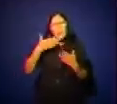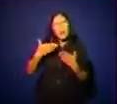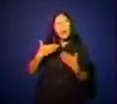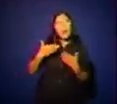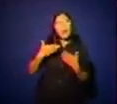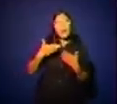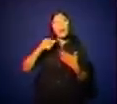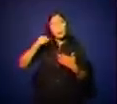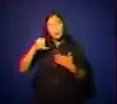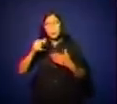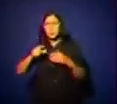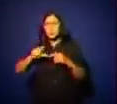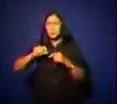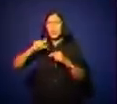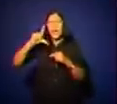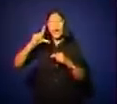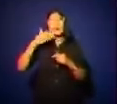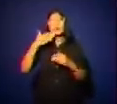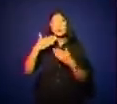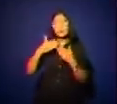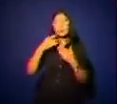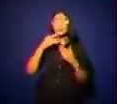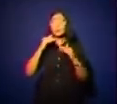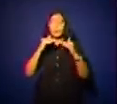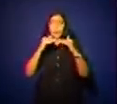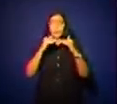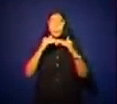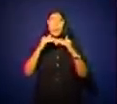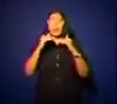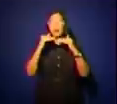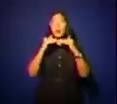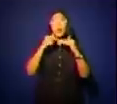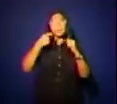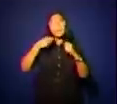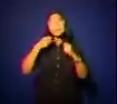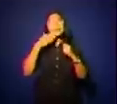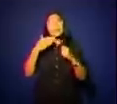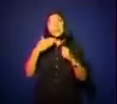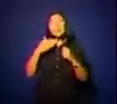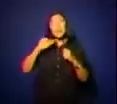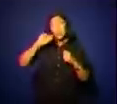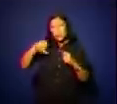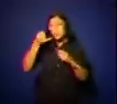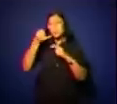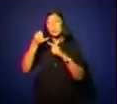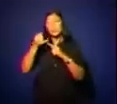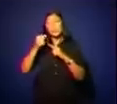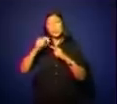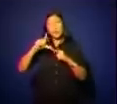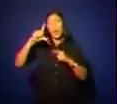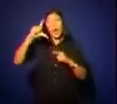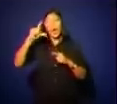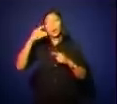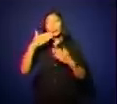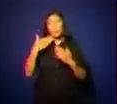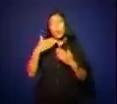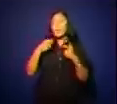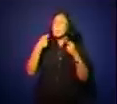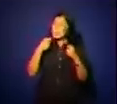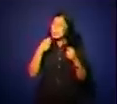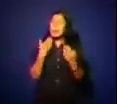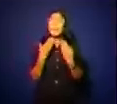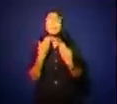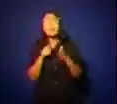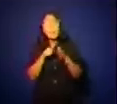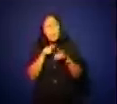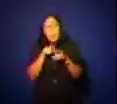faz parte do jogo é do equilíbrio natural eu acho que quando os juros real tá alto ter o debate sobre o porque ele tá